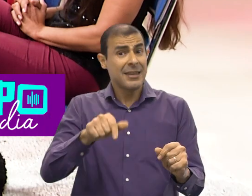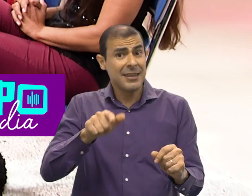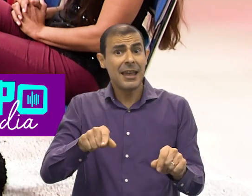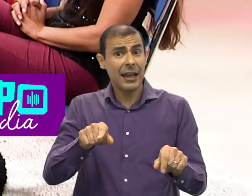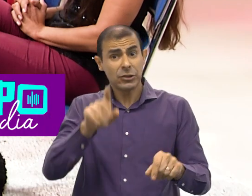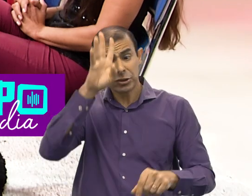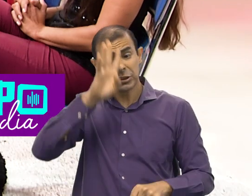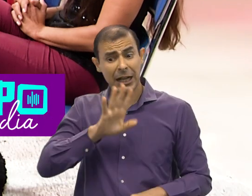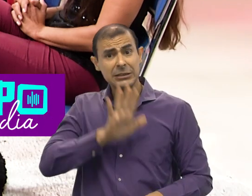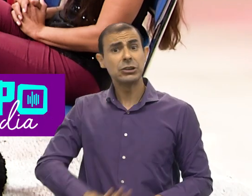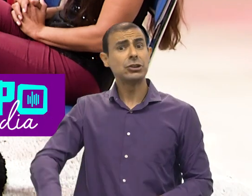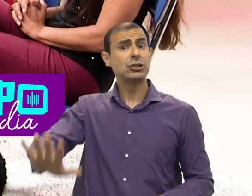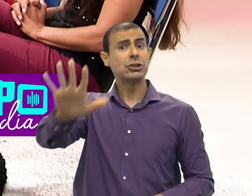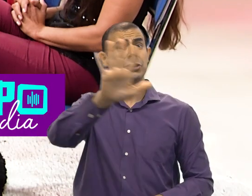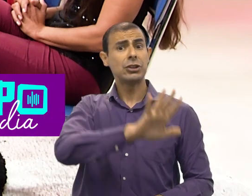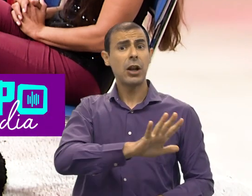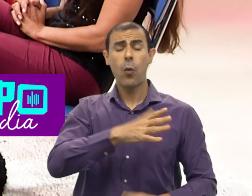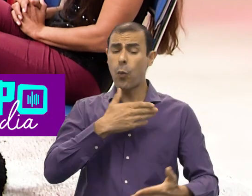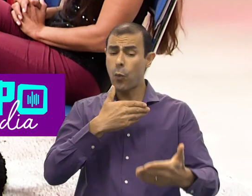Repetir.